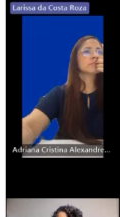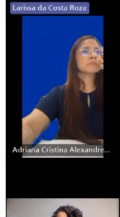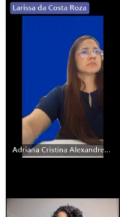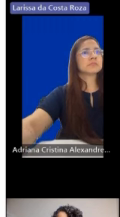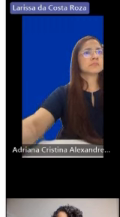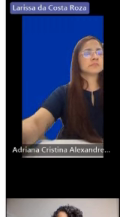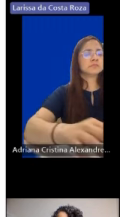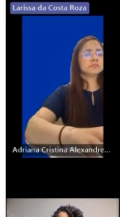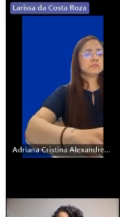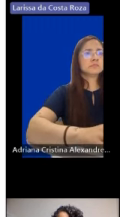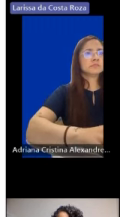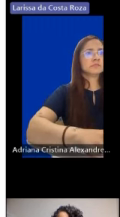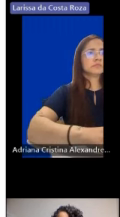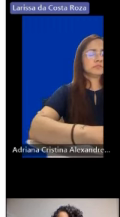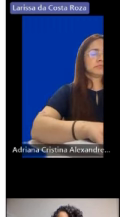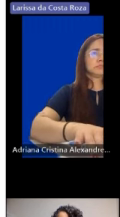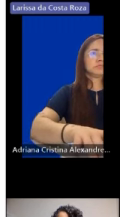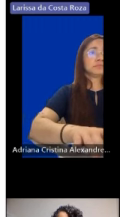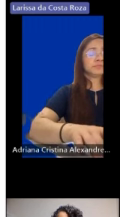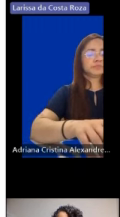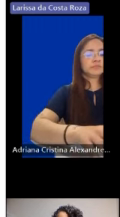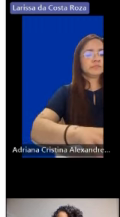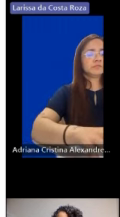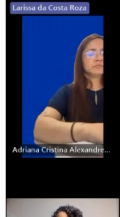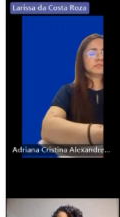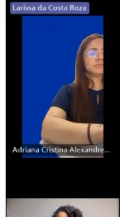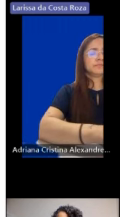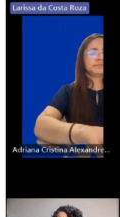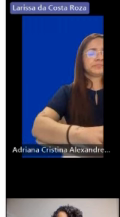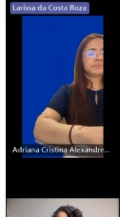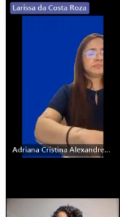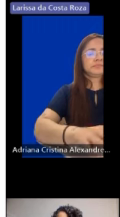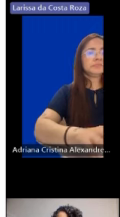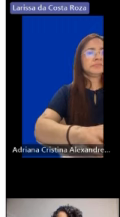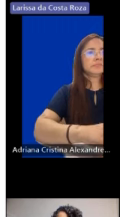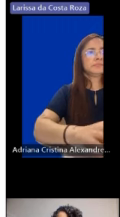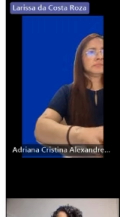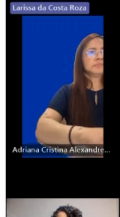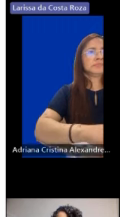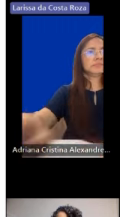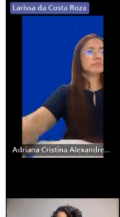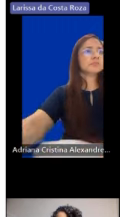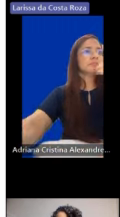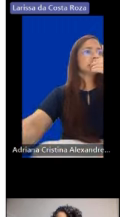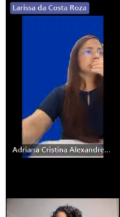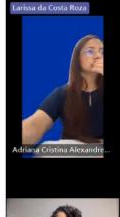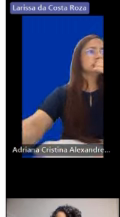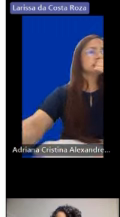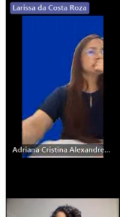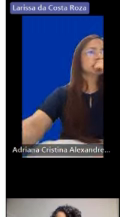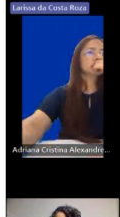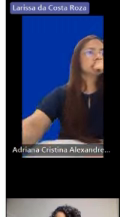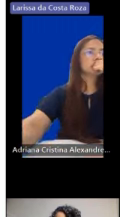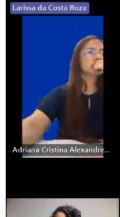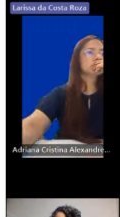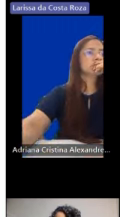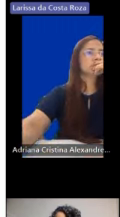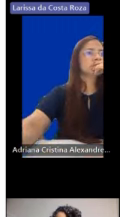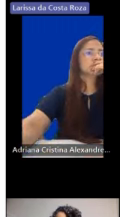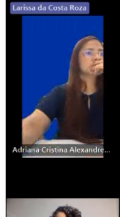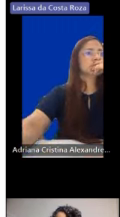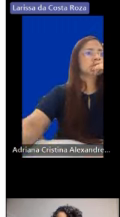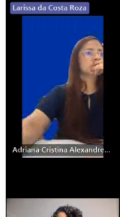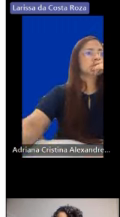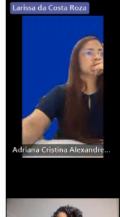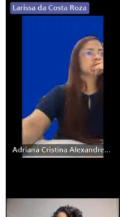vai surgir também, tá? A conferência mensal, né, a gente também tem aquela conferência mensal que é realizada pelo enfermeiro em dupla com o farmacêutico, né, todos os materiais e medicamentos,